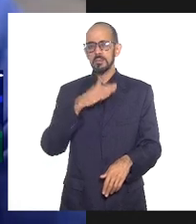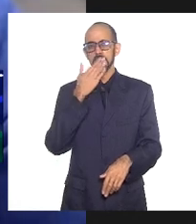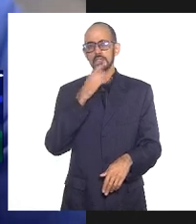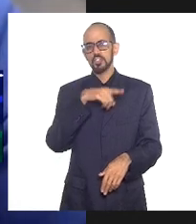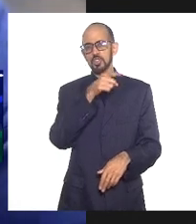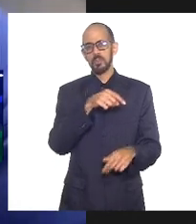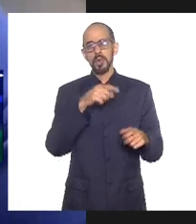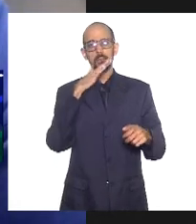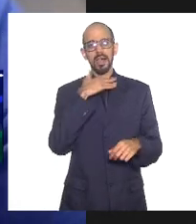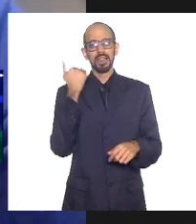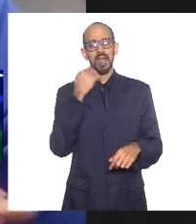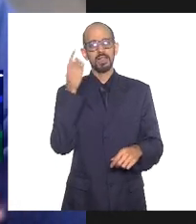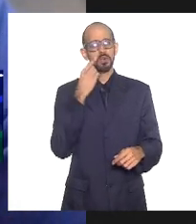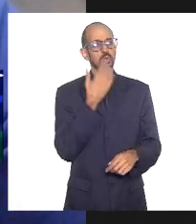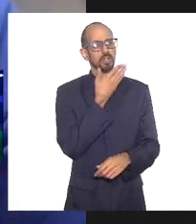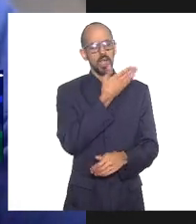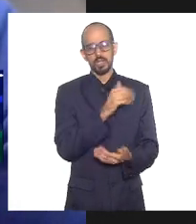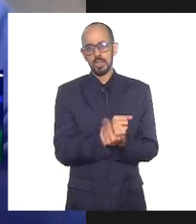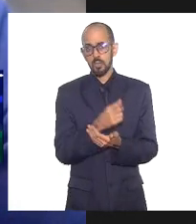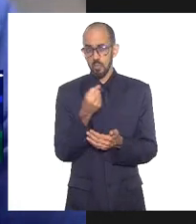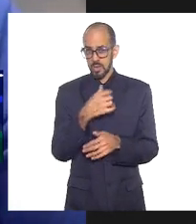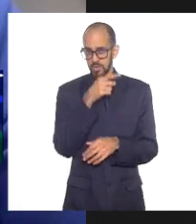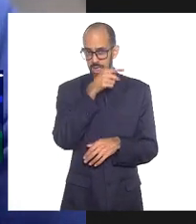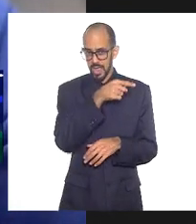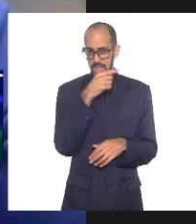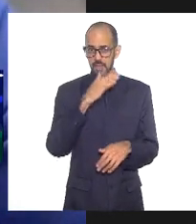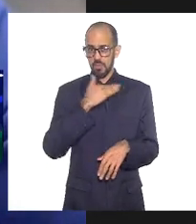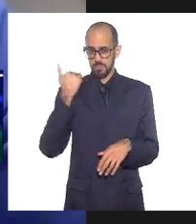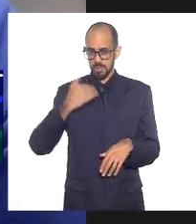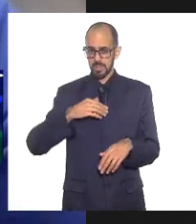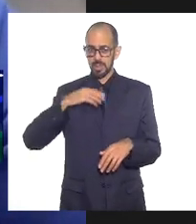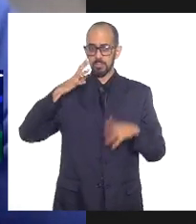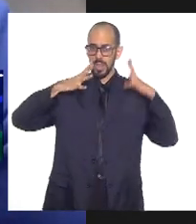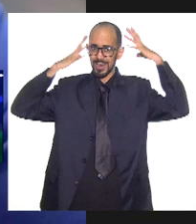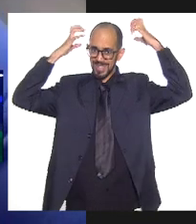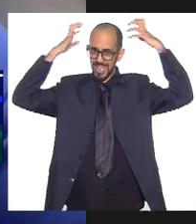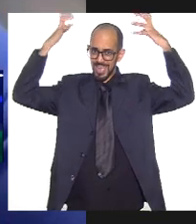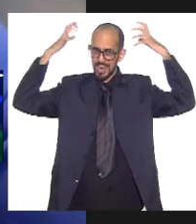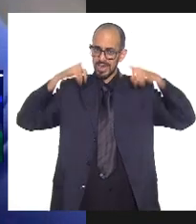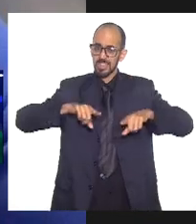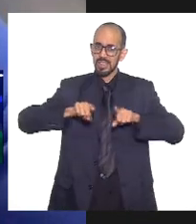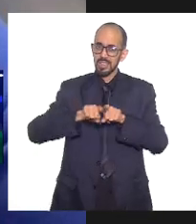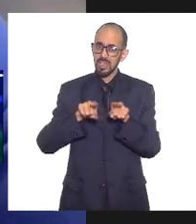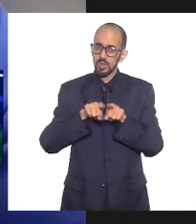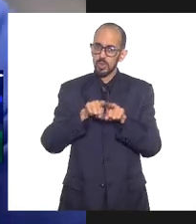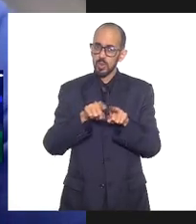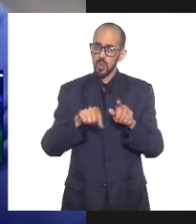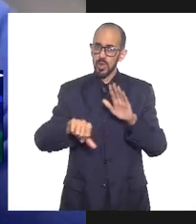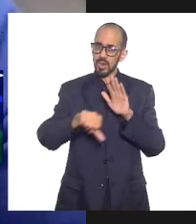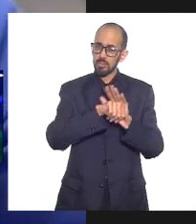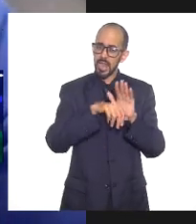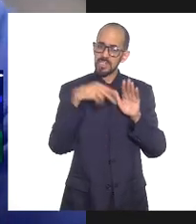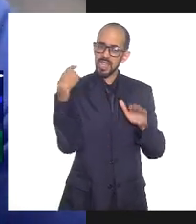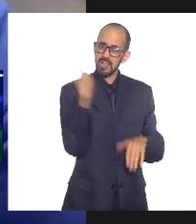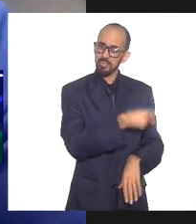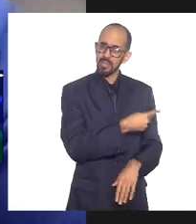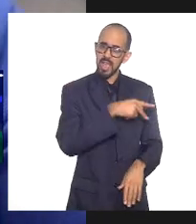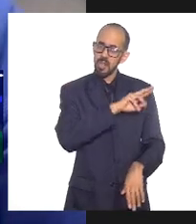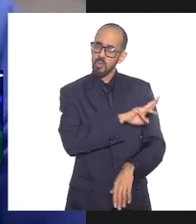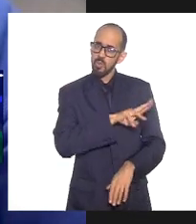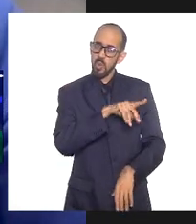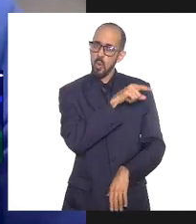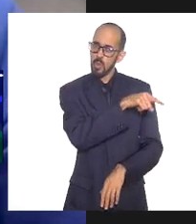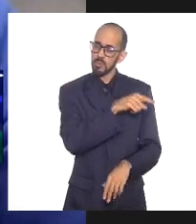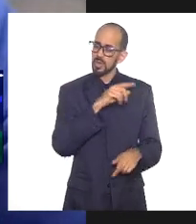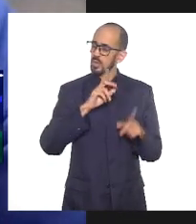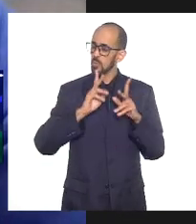foi assassinada, uma rede de ódio, de fake news, também tentou criminalizá-la, como criminalizam todos